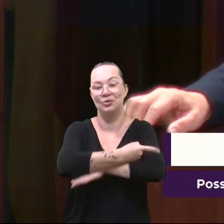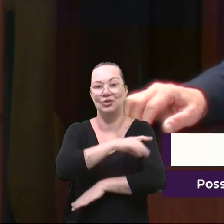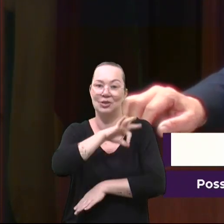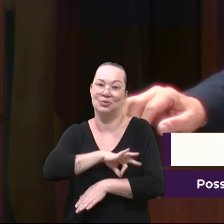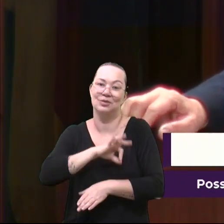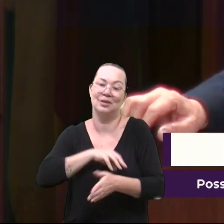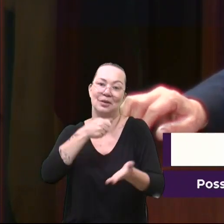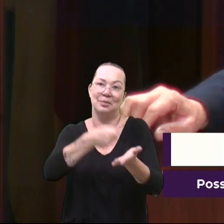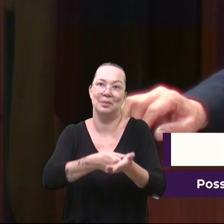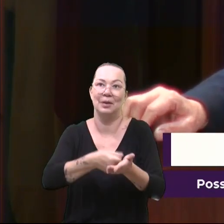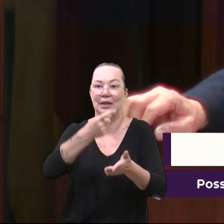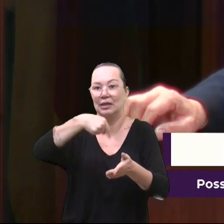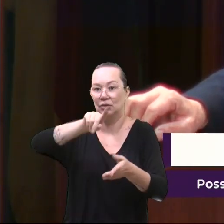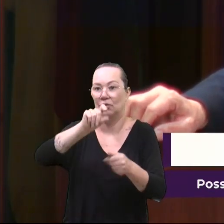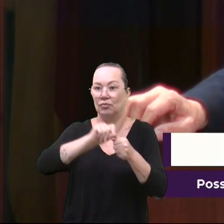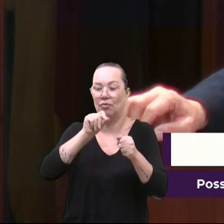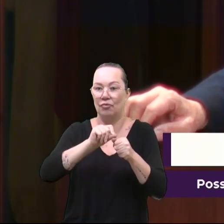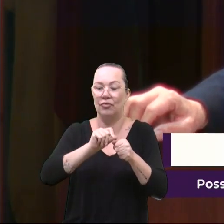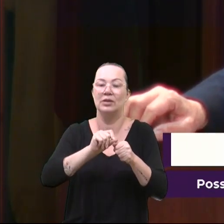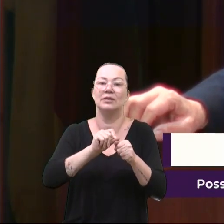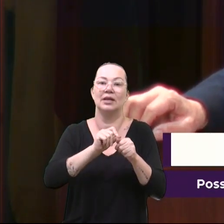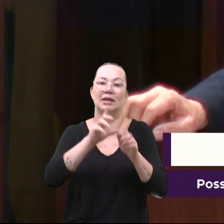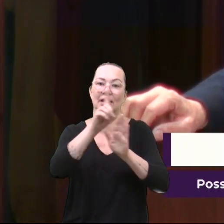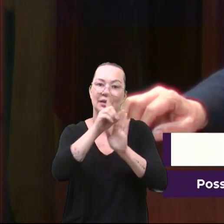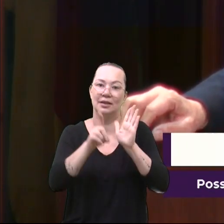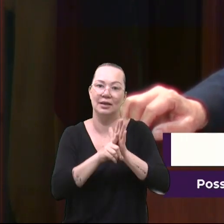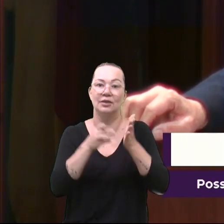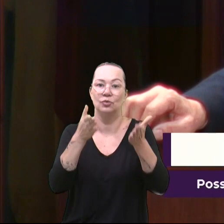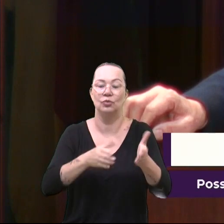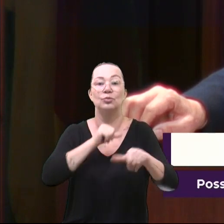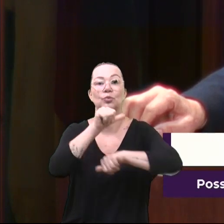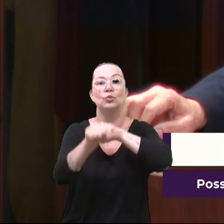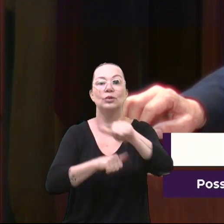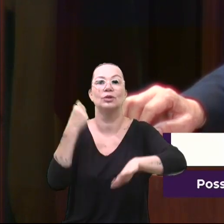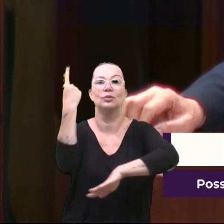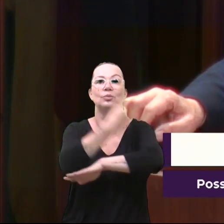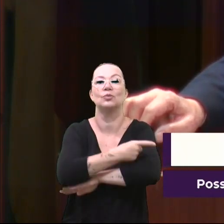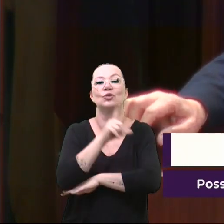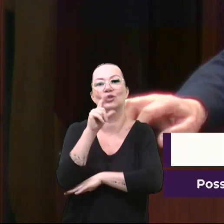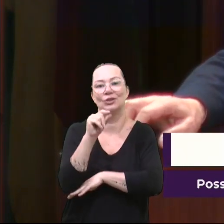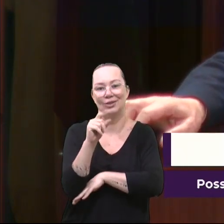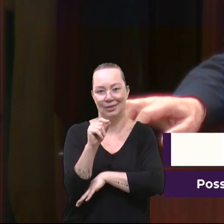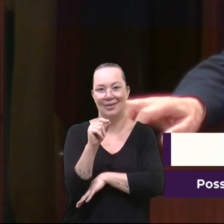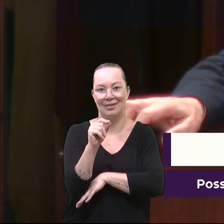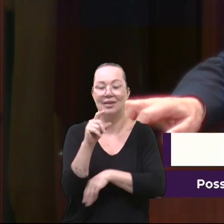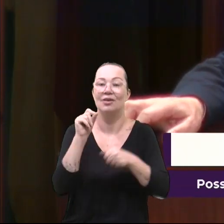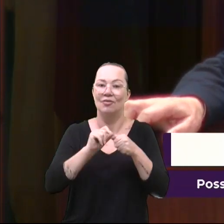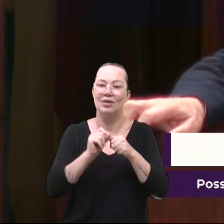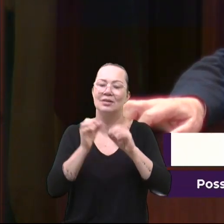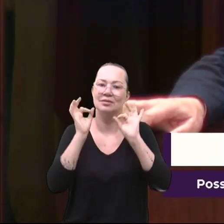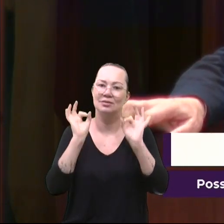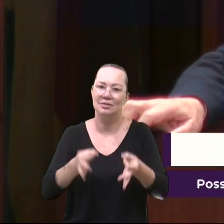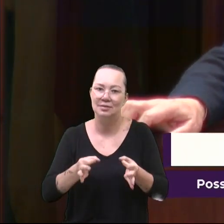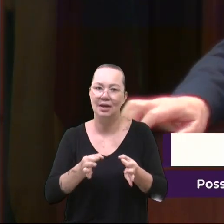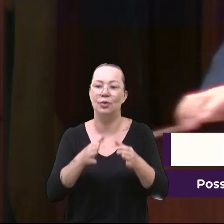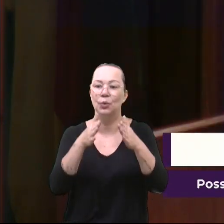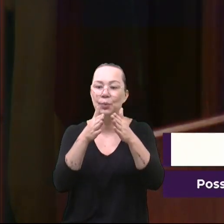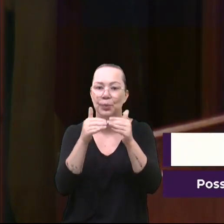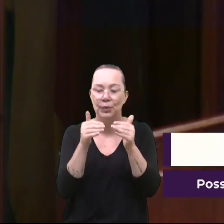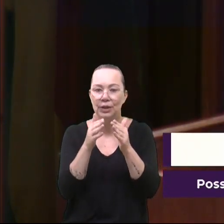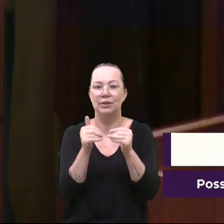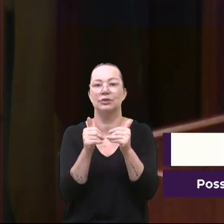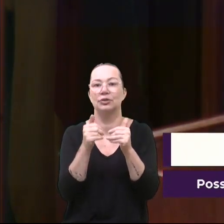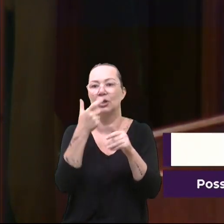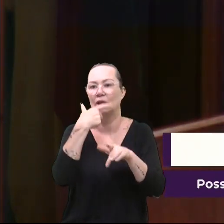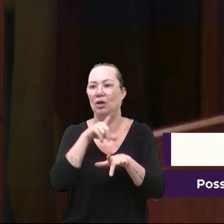estar publicando um decreto hoje, alterando para o dia 10, atendendo justamente uma solicitação que eu acho que